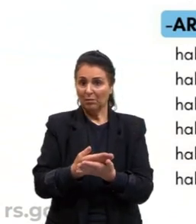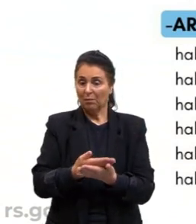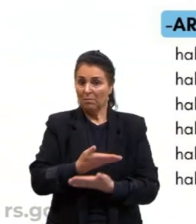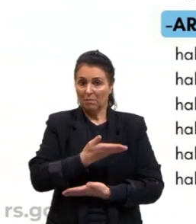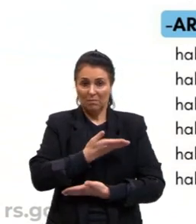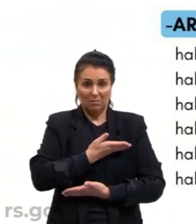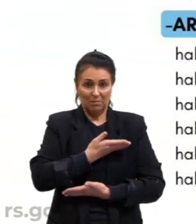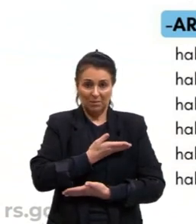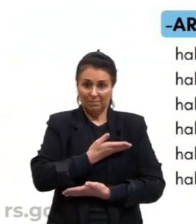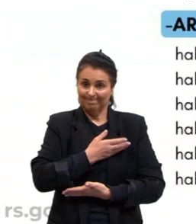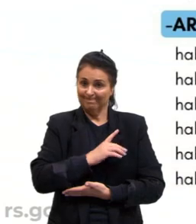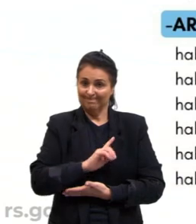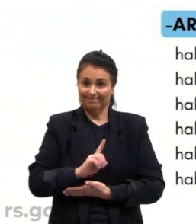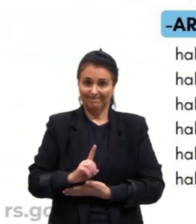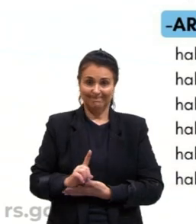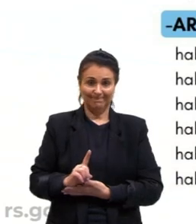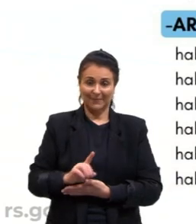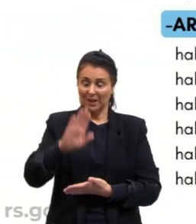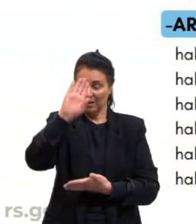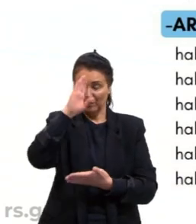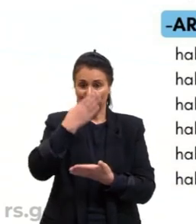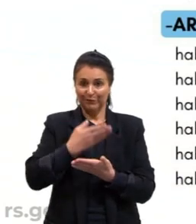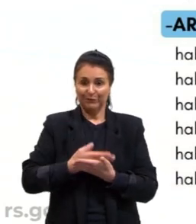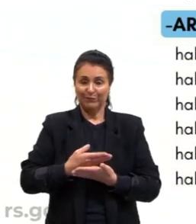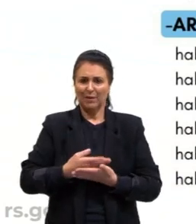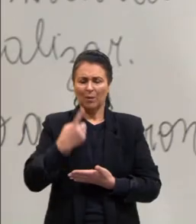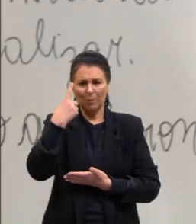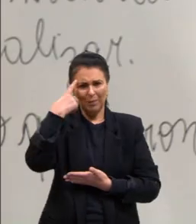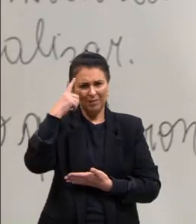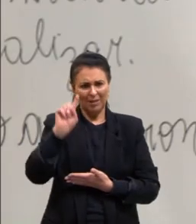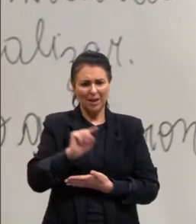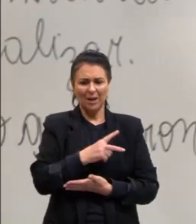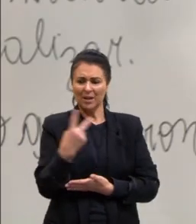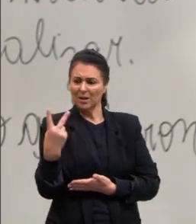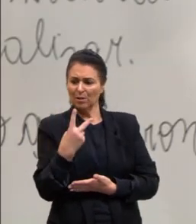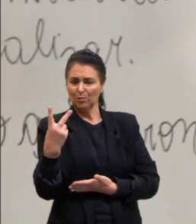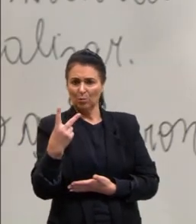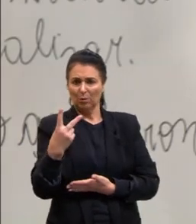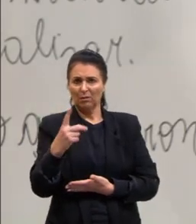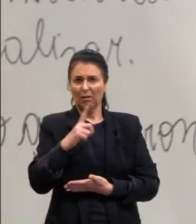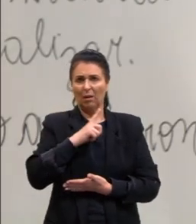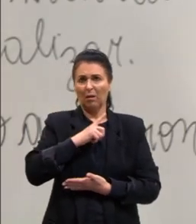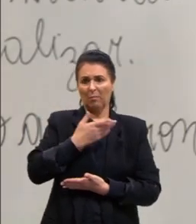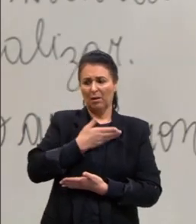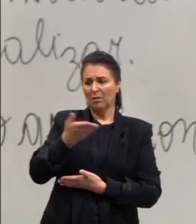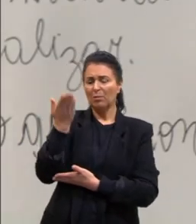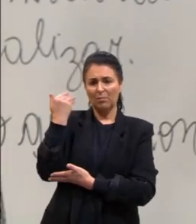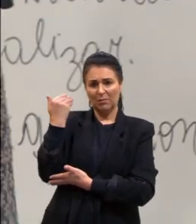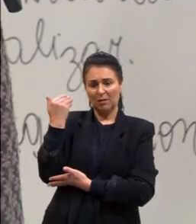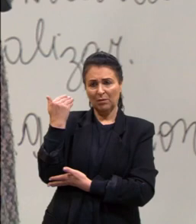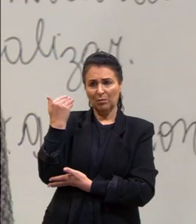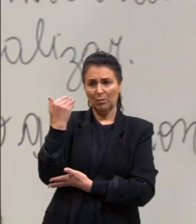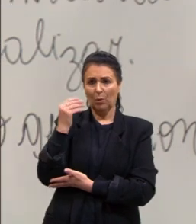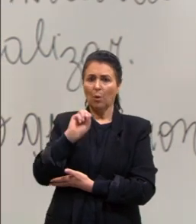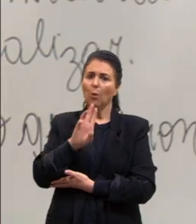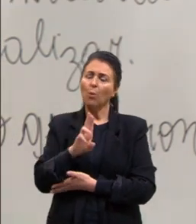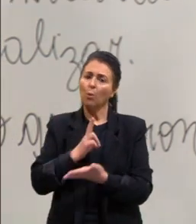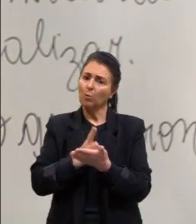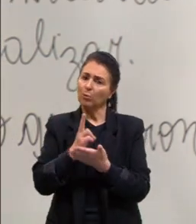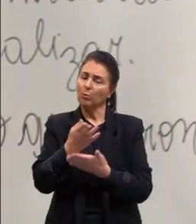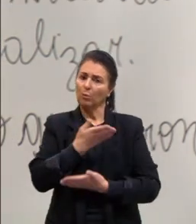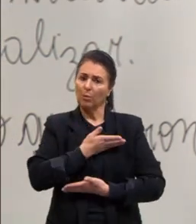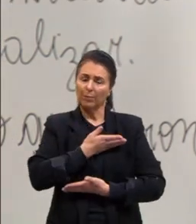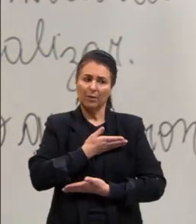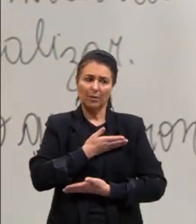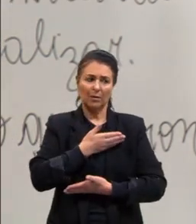amigas isso dá uma ideia de que talvez elas tenham sido amigas no passado talvez sejam amigas